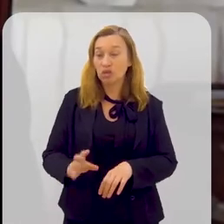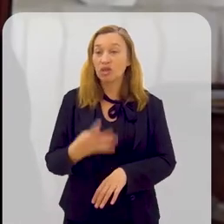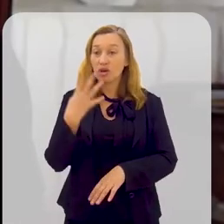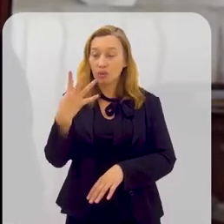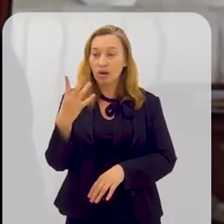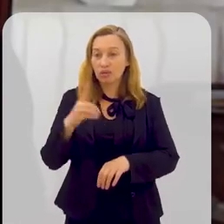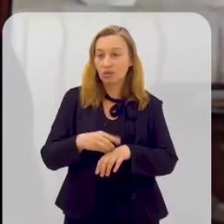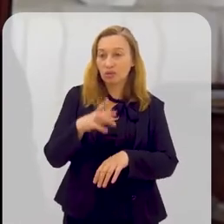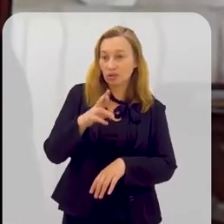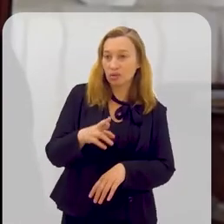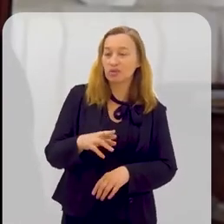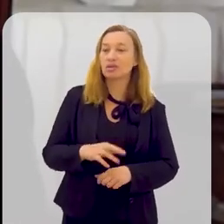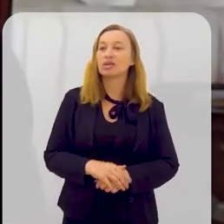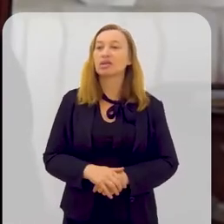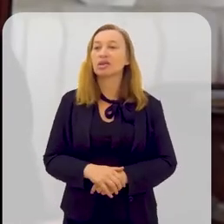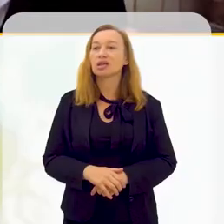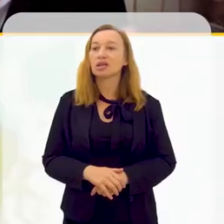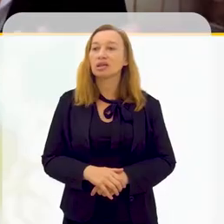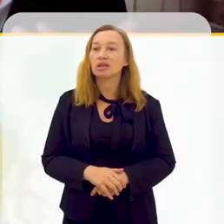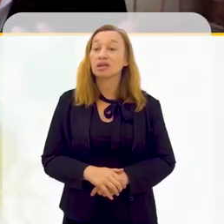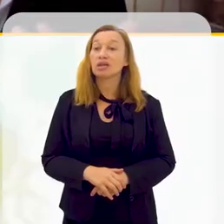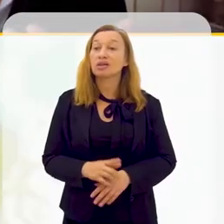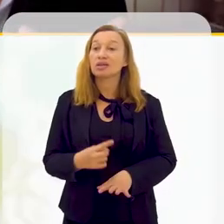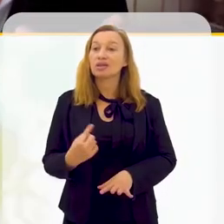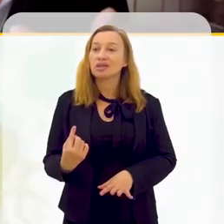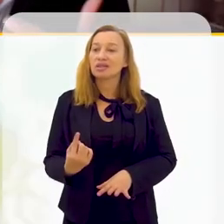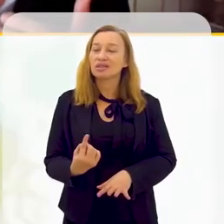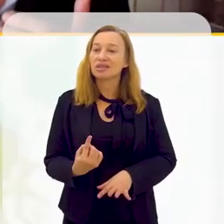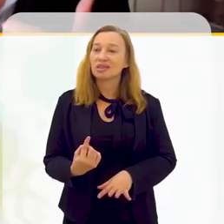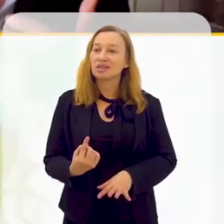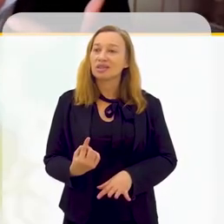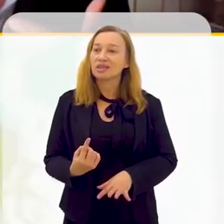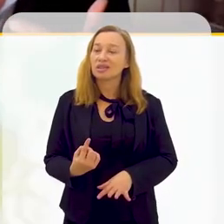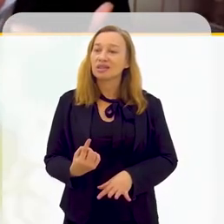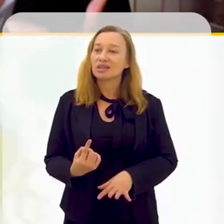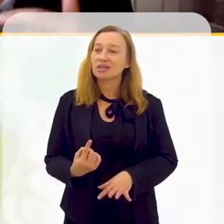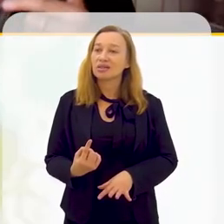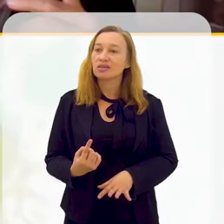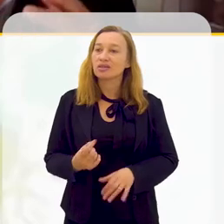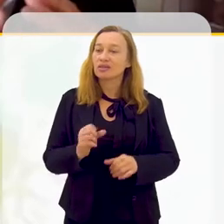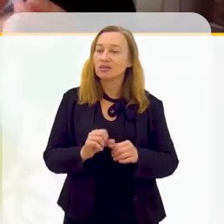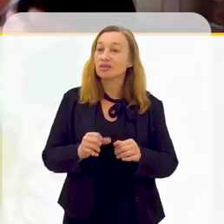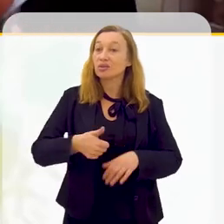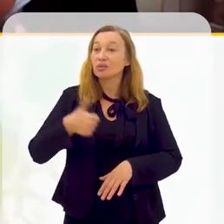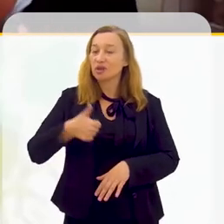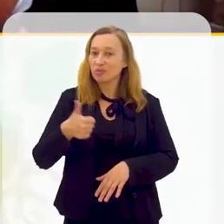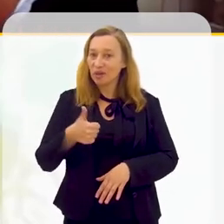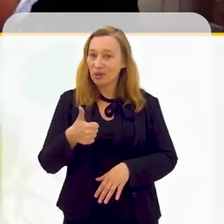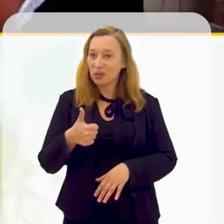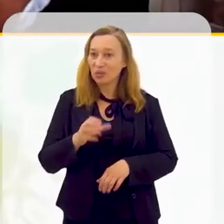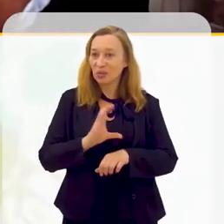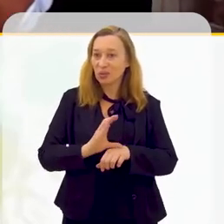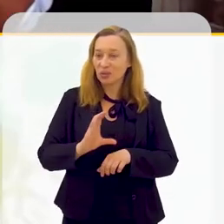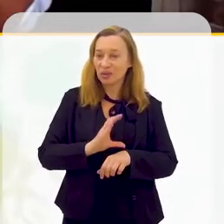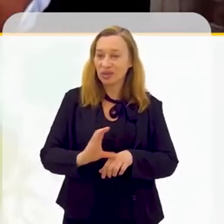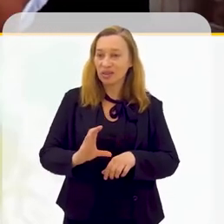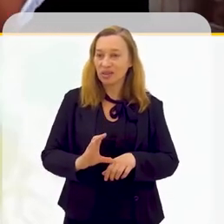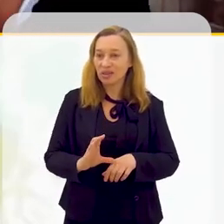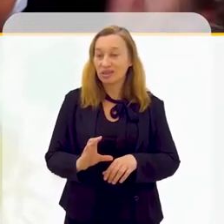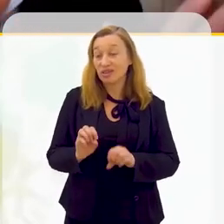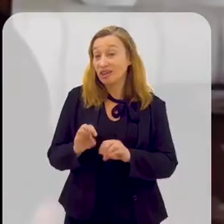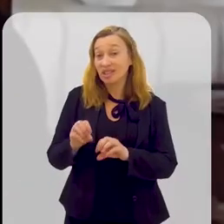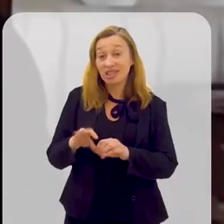doutorados e tenho mais dois a caminho nós quando eu fiz o primeiro curso